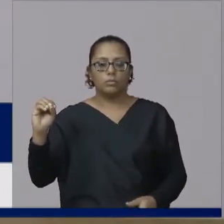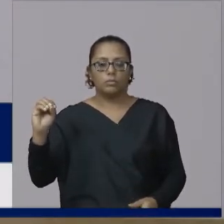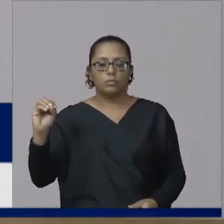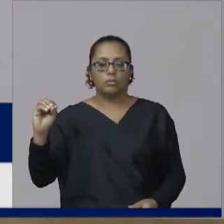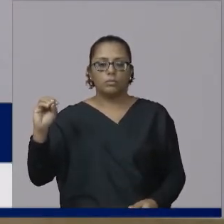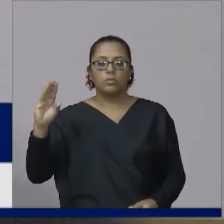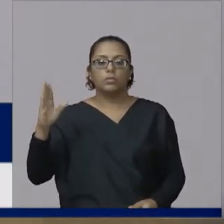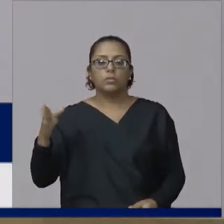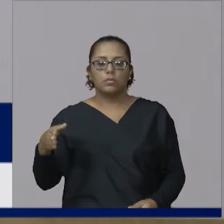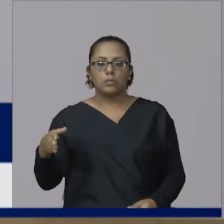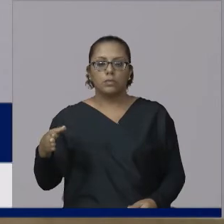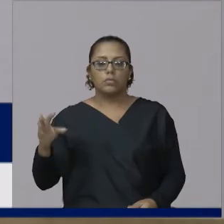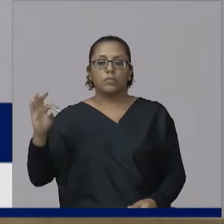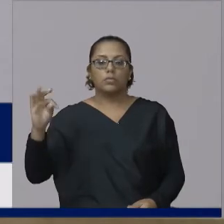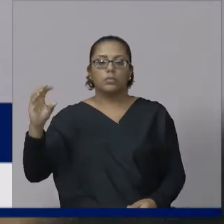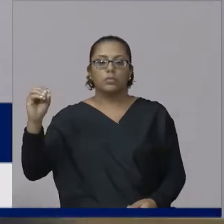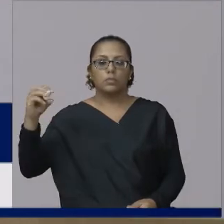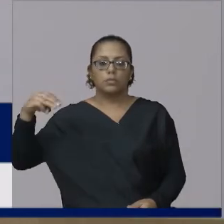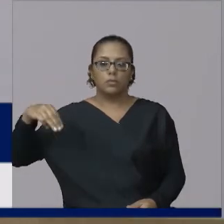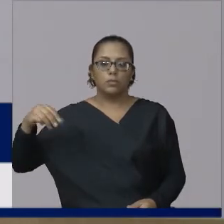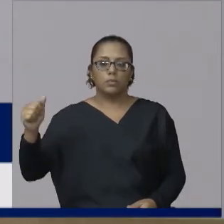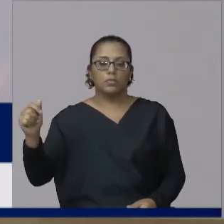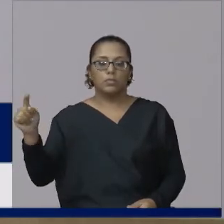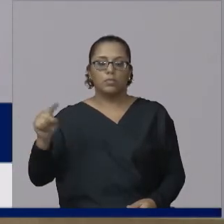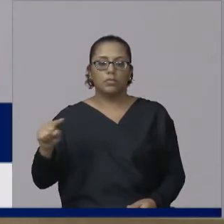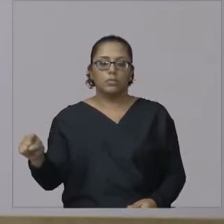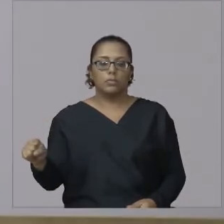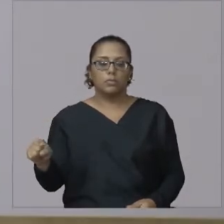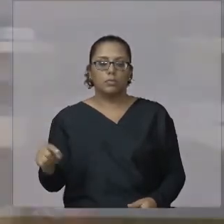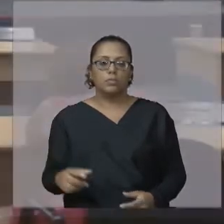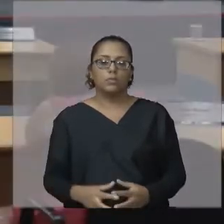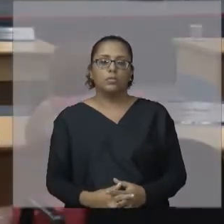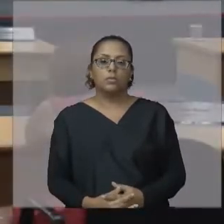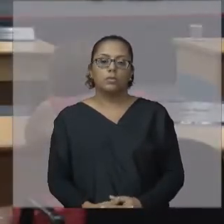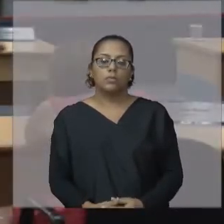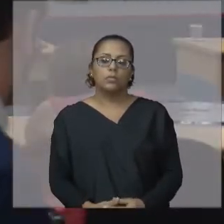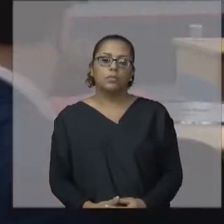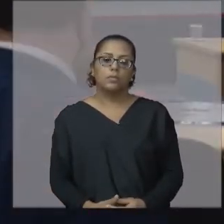e o vereador Tomás Henrique.